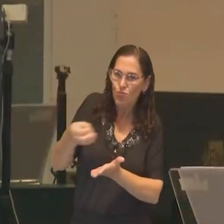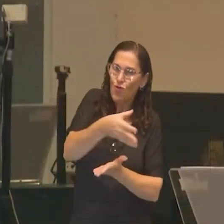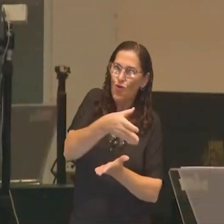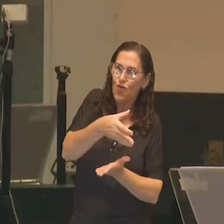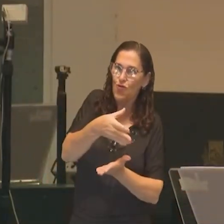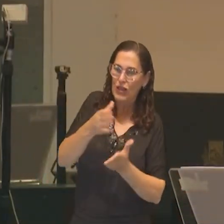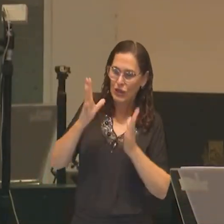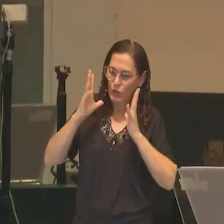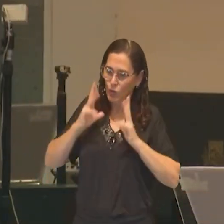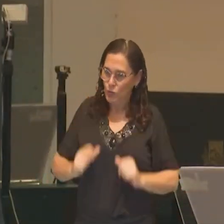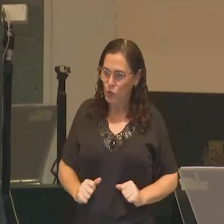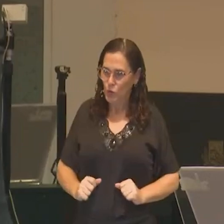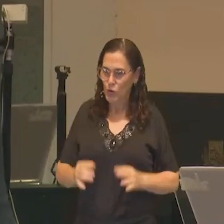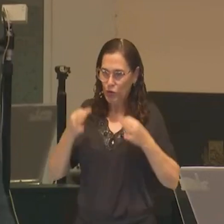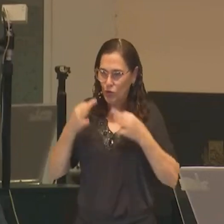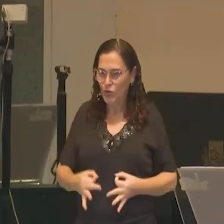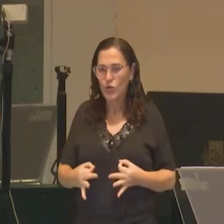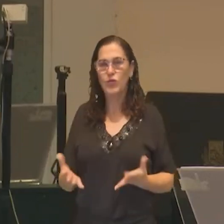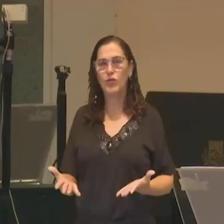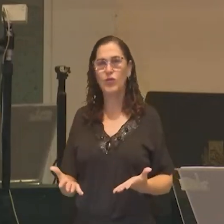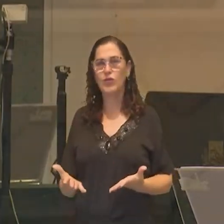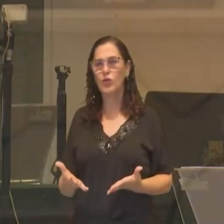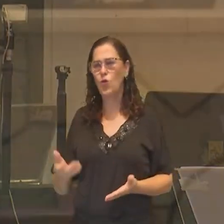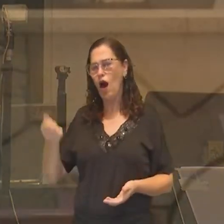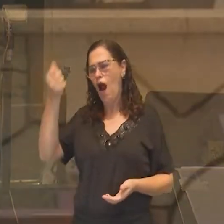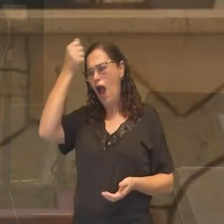da santificação, o caminho do